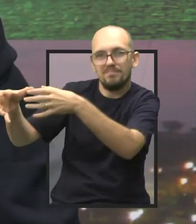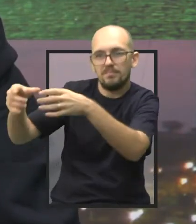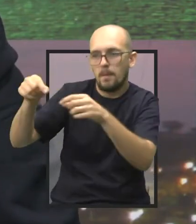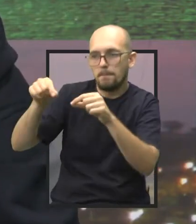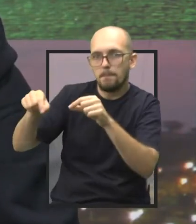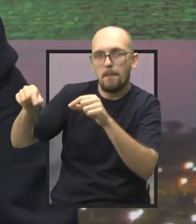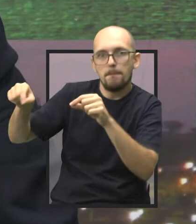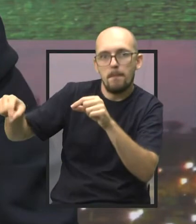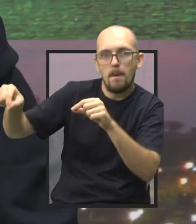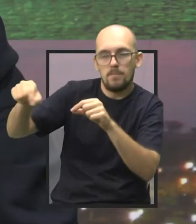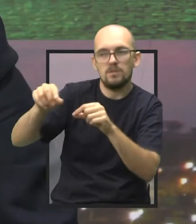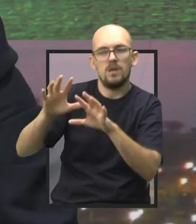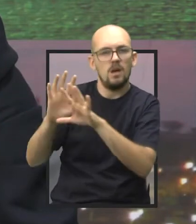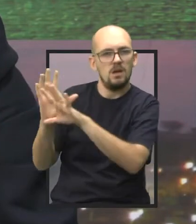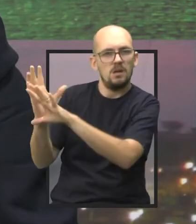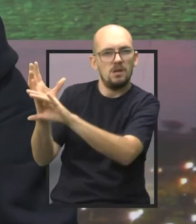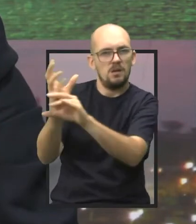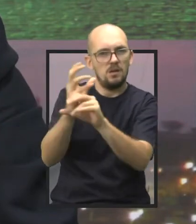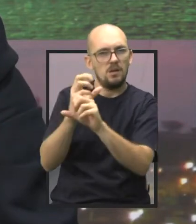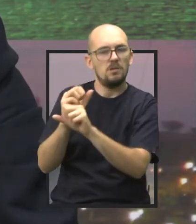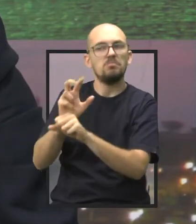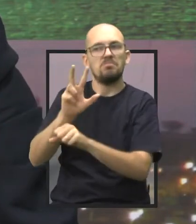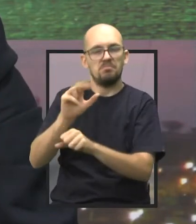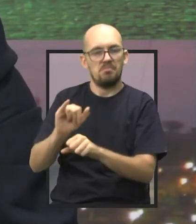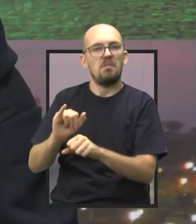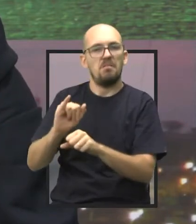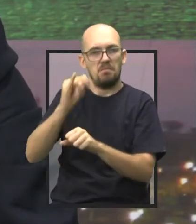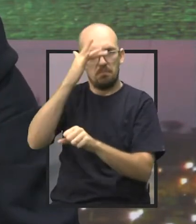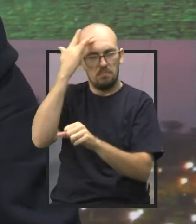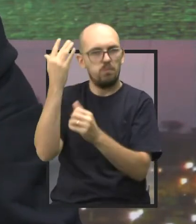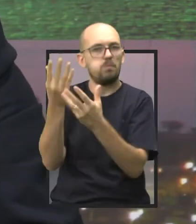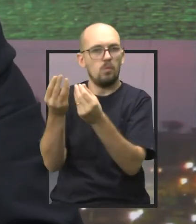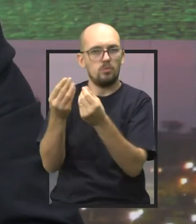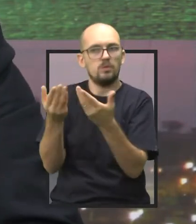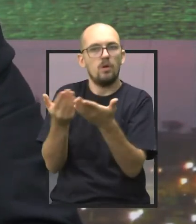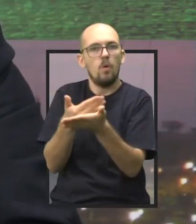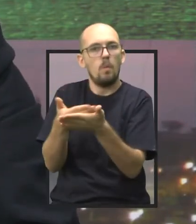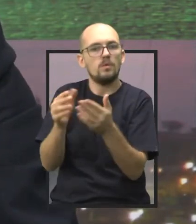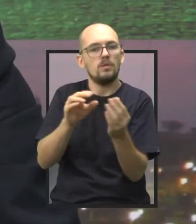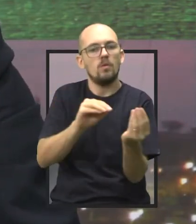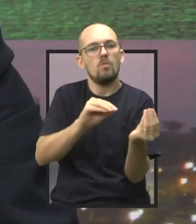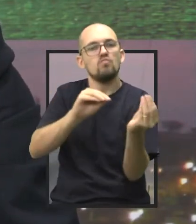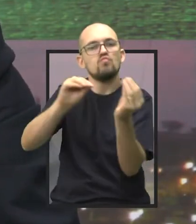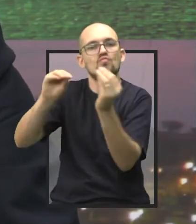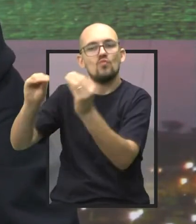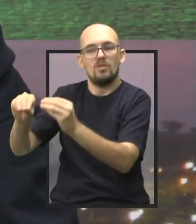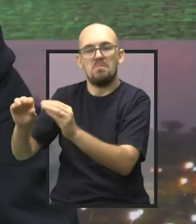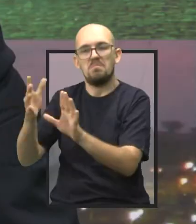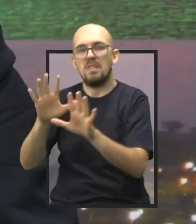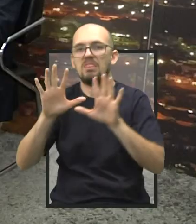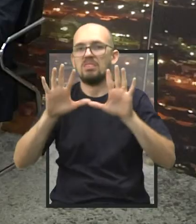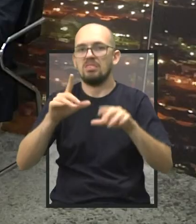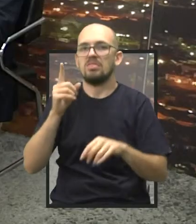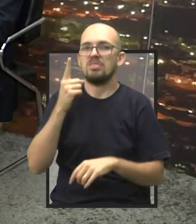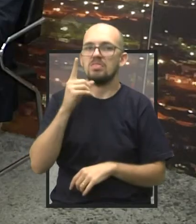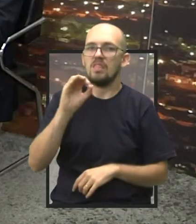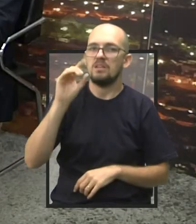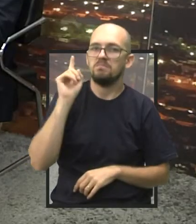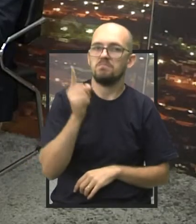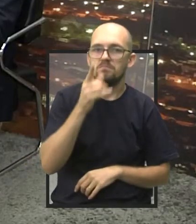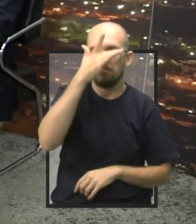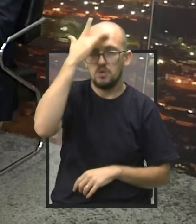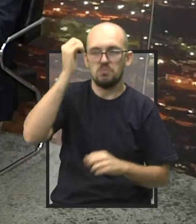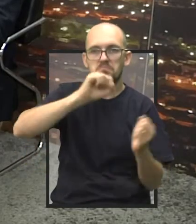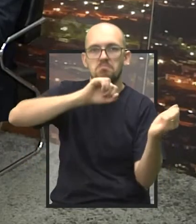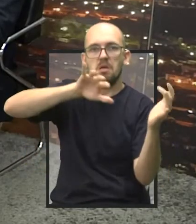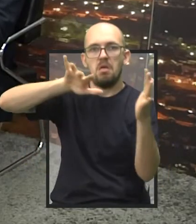Vamos atingir um número de pessoas ali bem alto, em torno de quase 10 mil pessoas. Qual é a demanda habitacional de Jaú